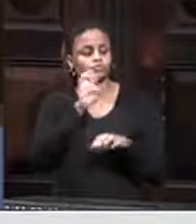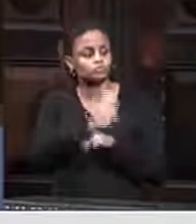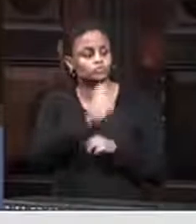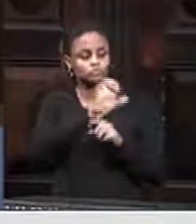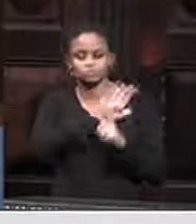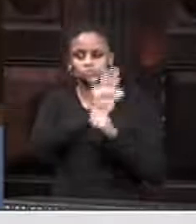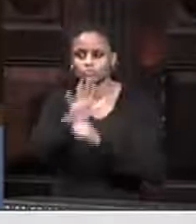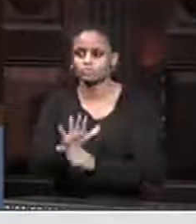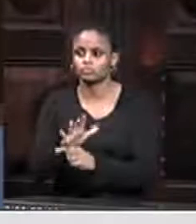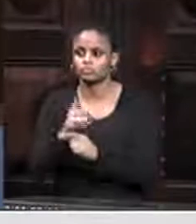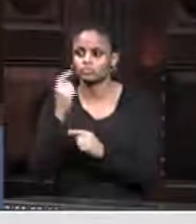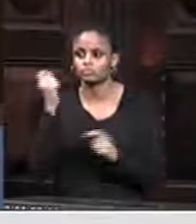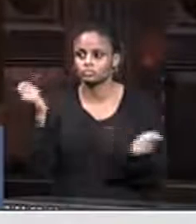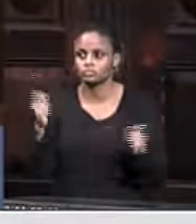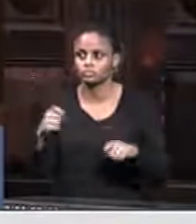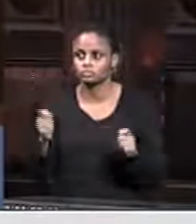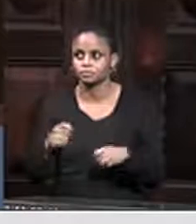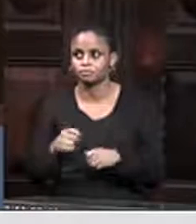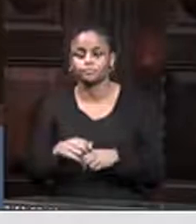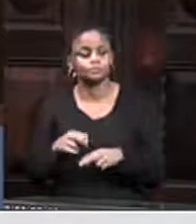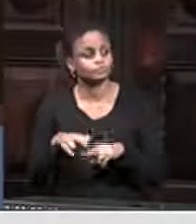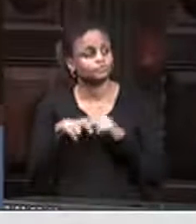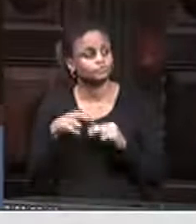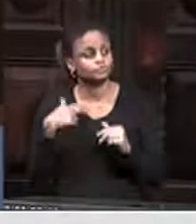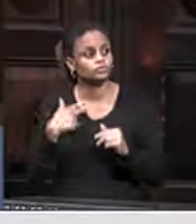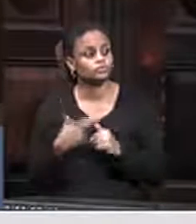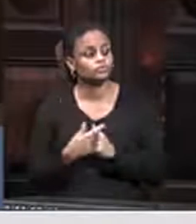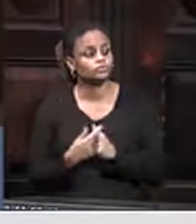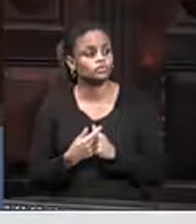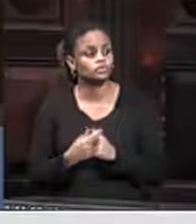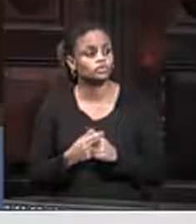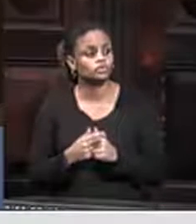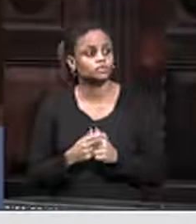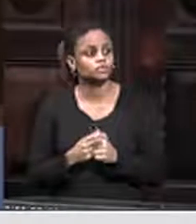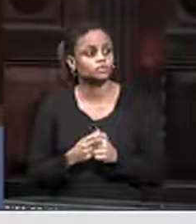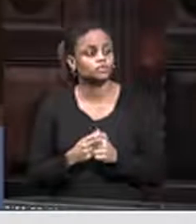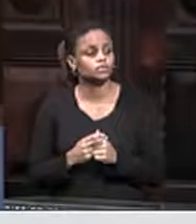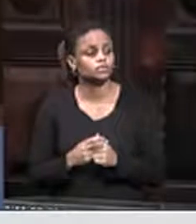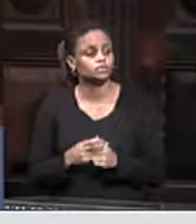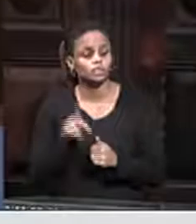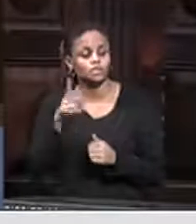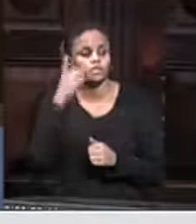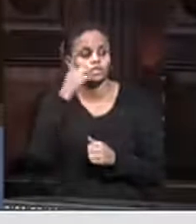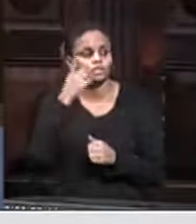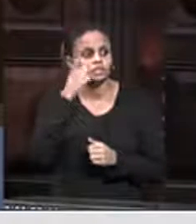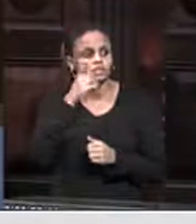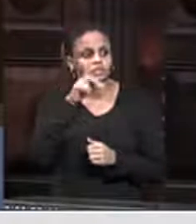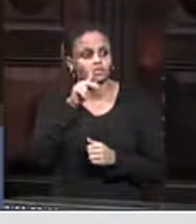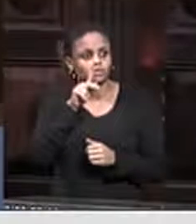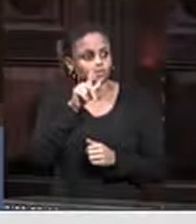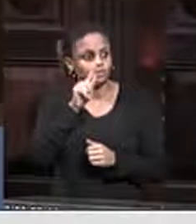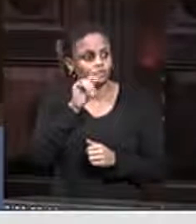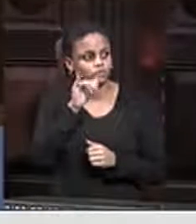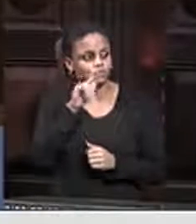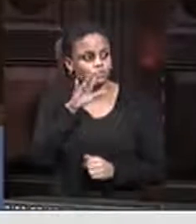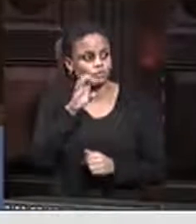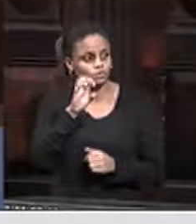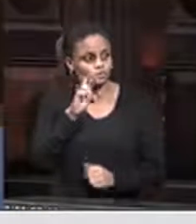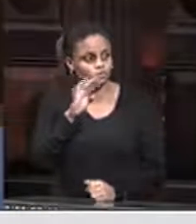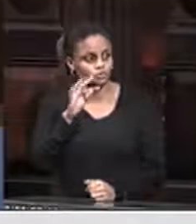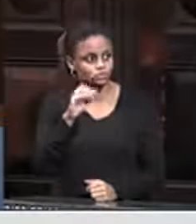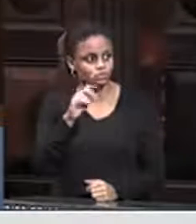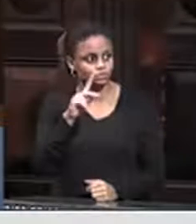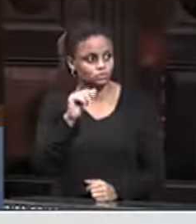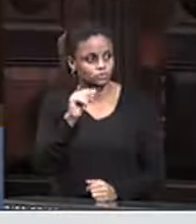que por isso é oportuna a proposta aqui feita pelo deputado Gilberto Palmares. Acho que cabe a realização de uma